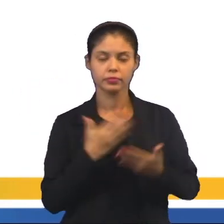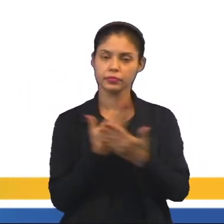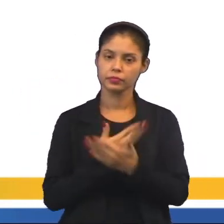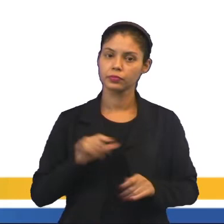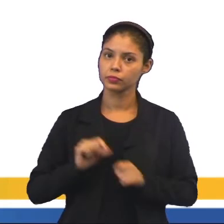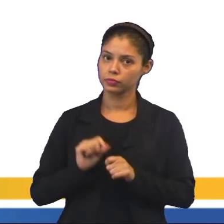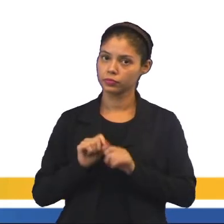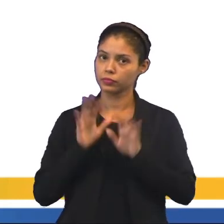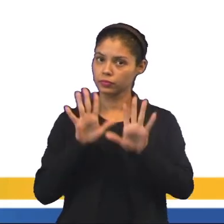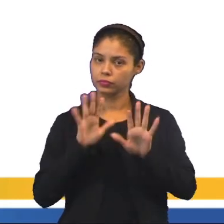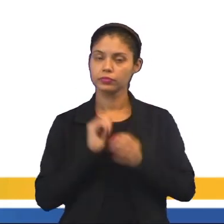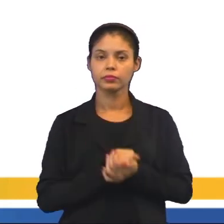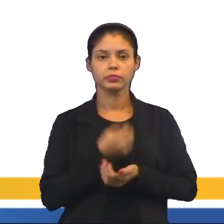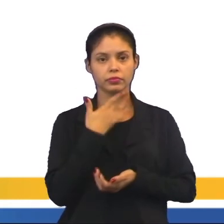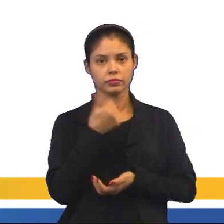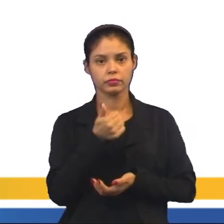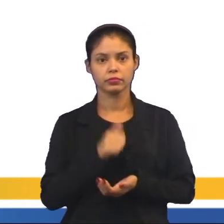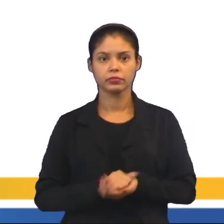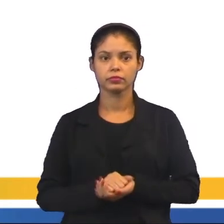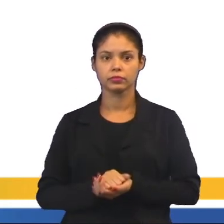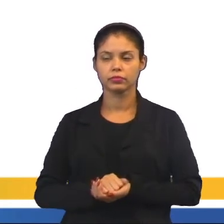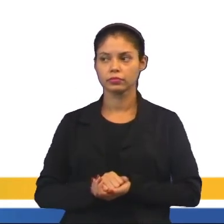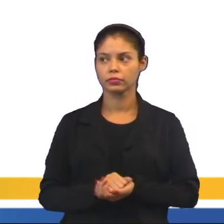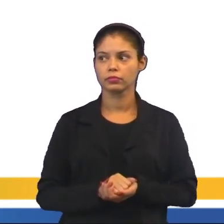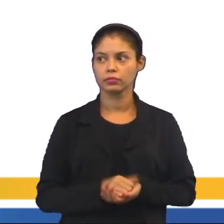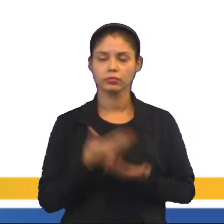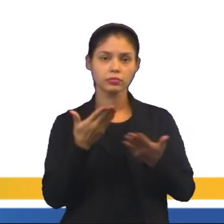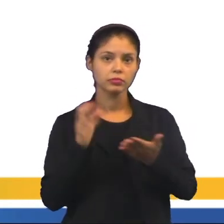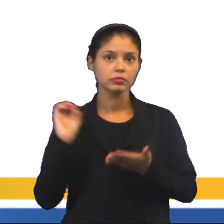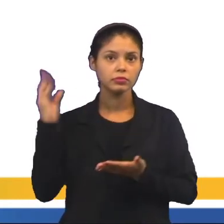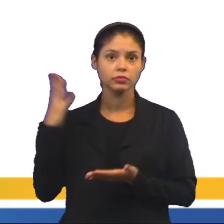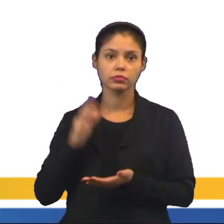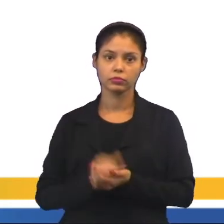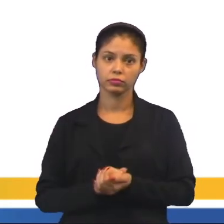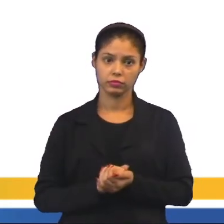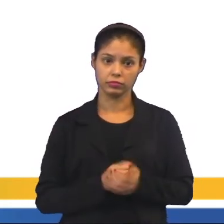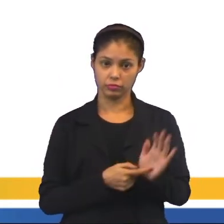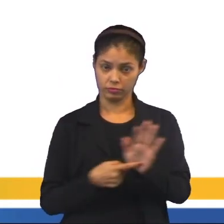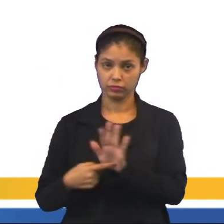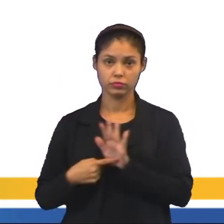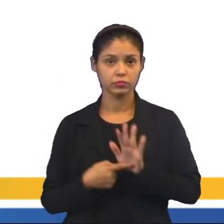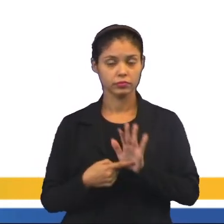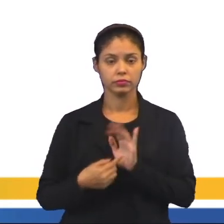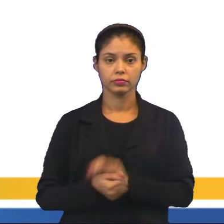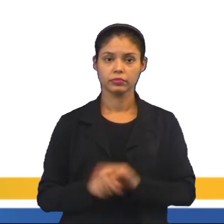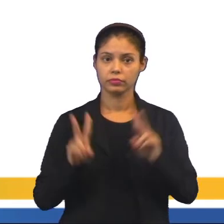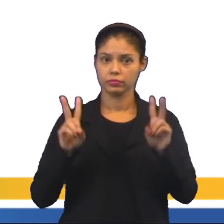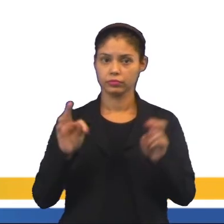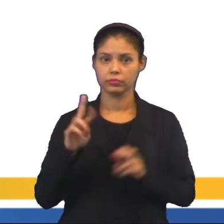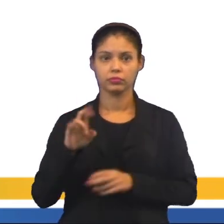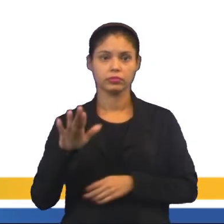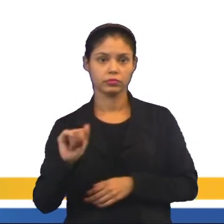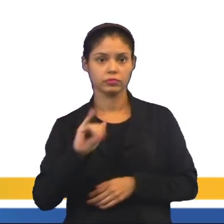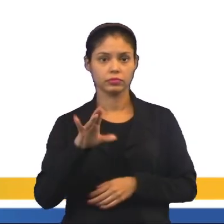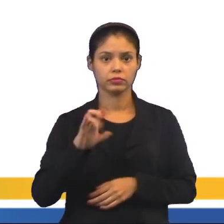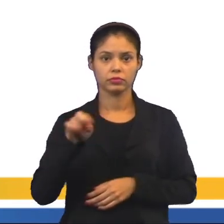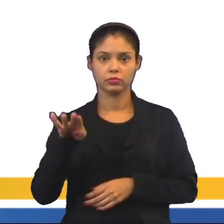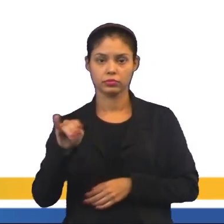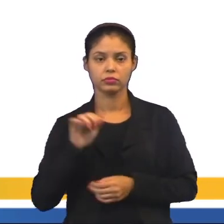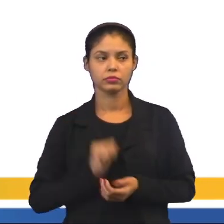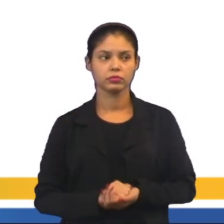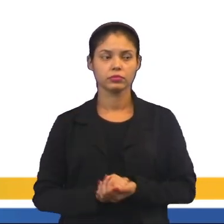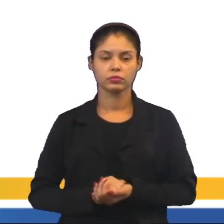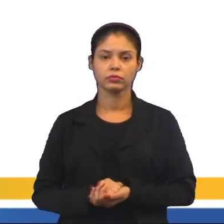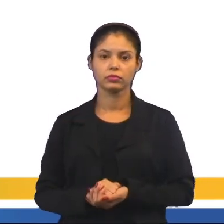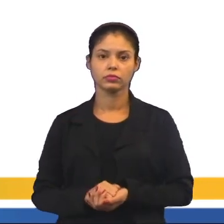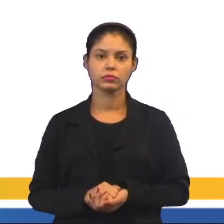está fazendo. Tudo bem? Então, nesse caso aqui, nós vamos dar uma demonstração do Teorema de Jacobi,